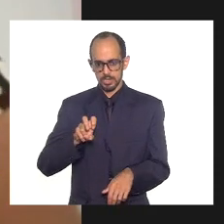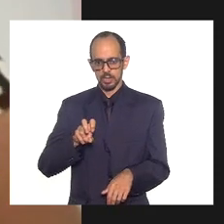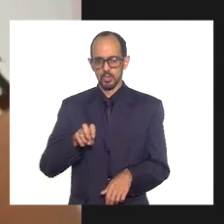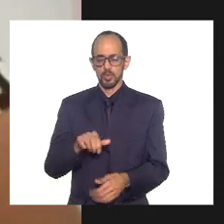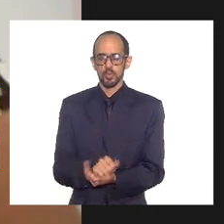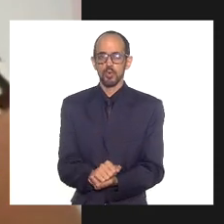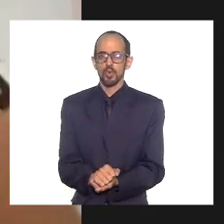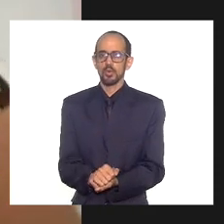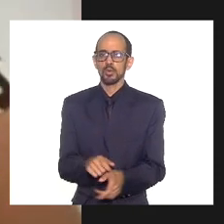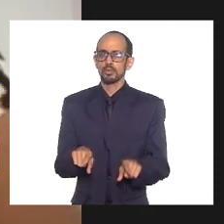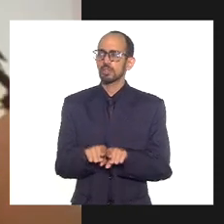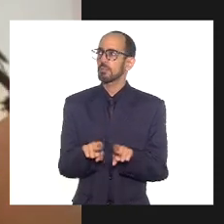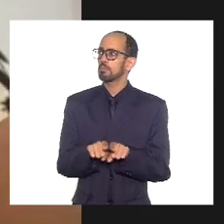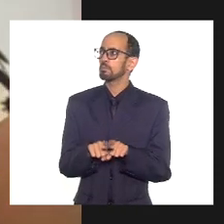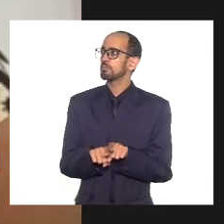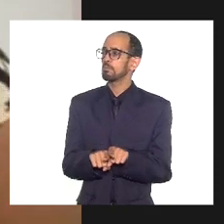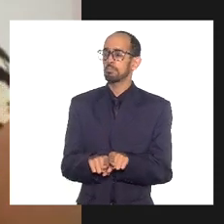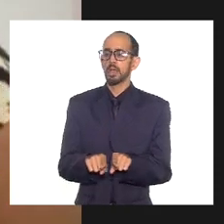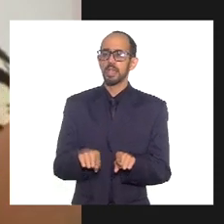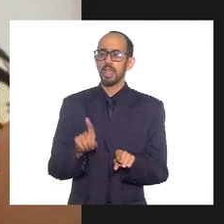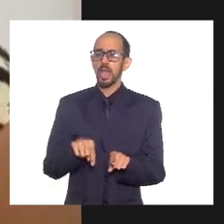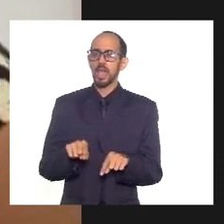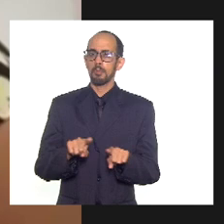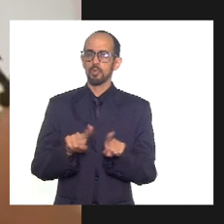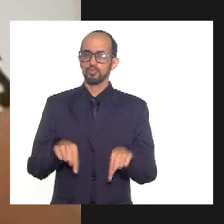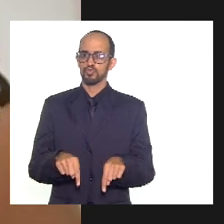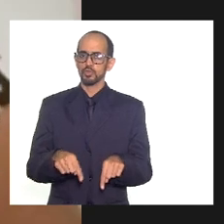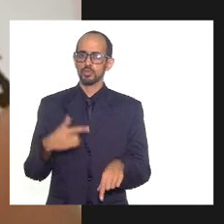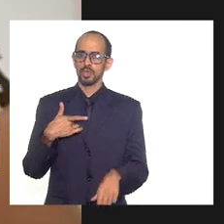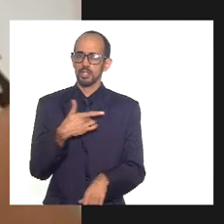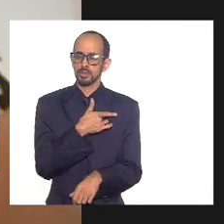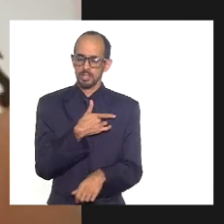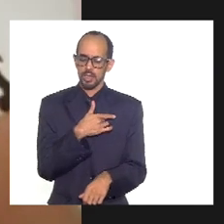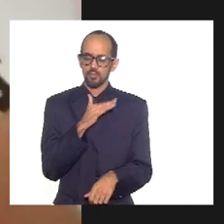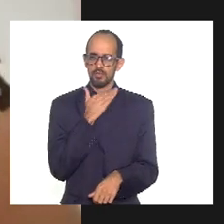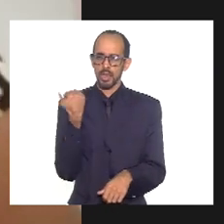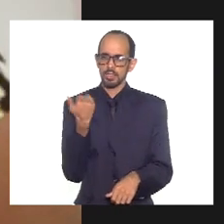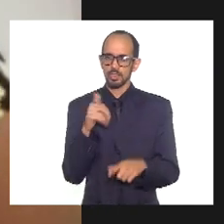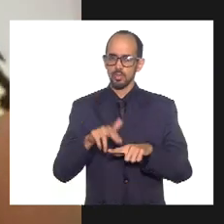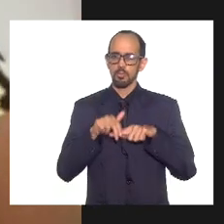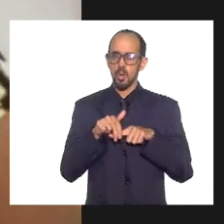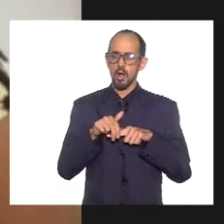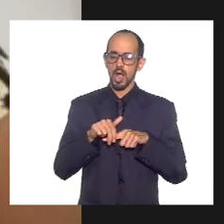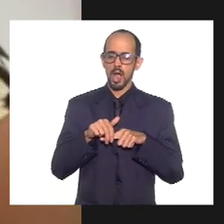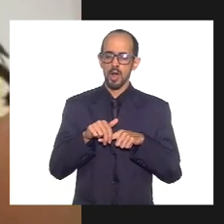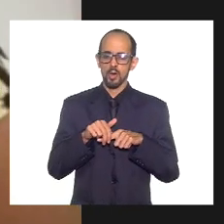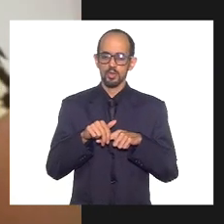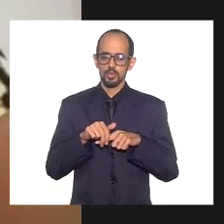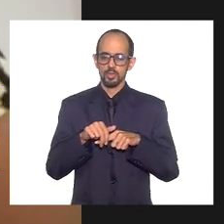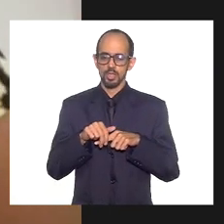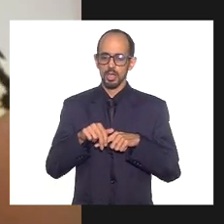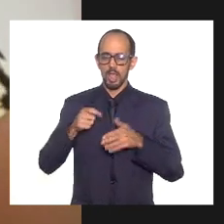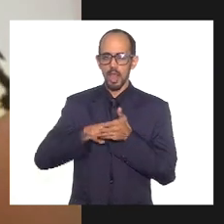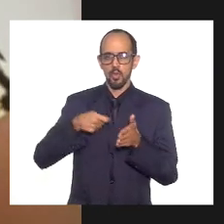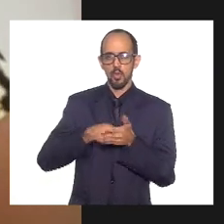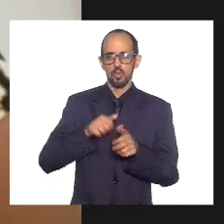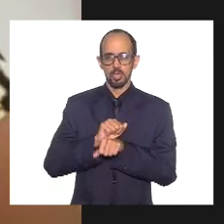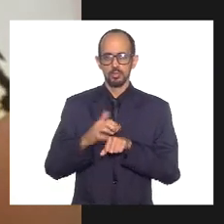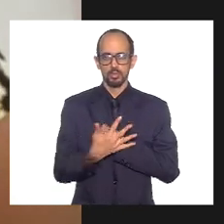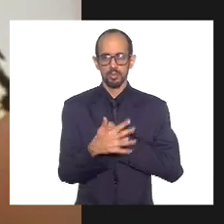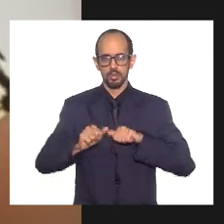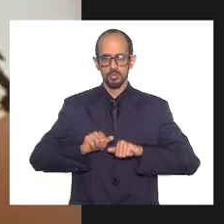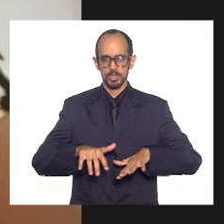estende também aos servidores de saúde falecidos em decorrência ao combate da pandemia